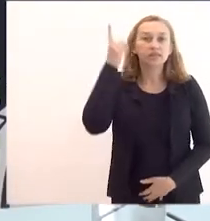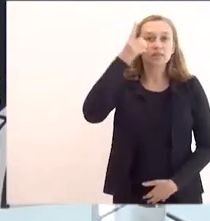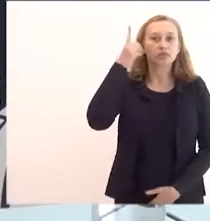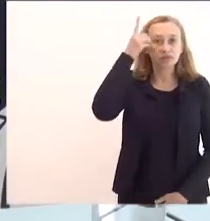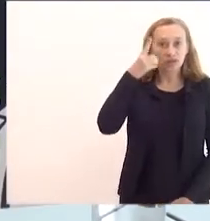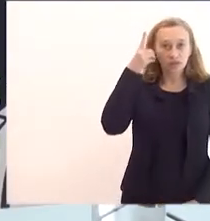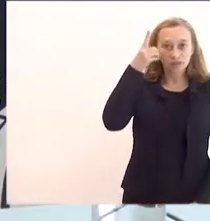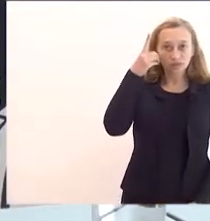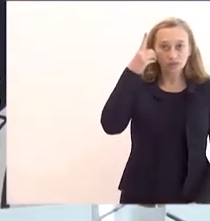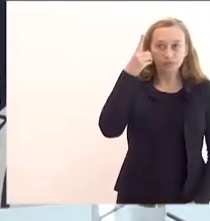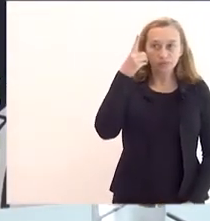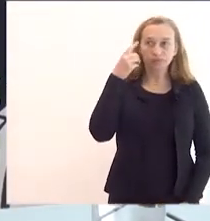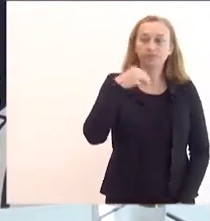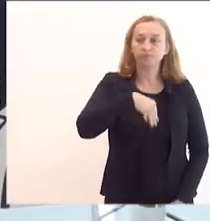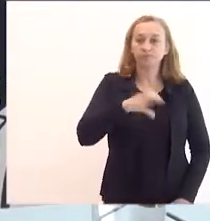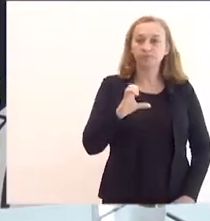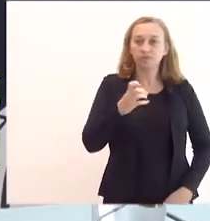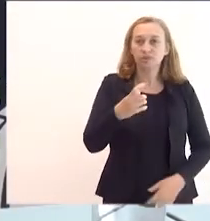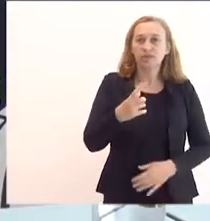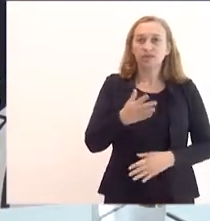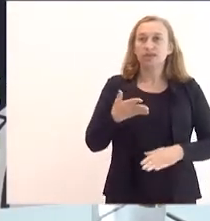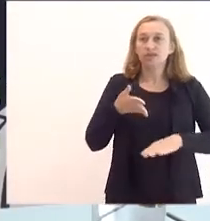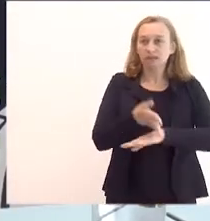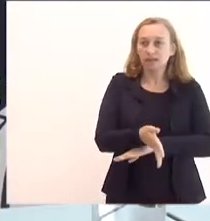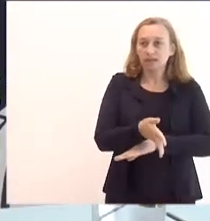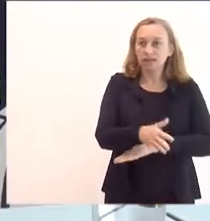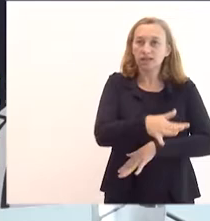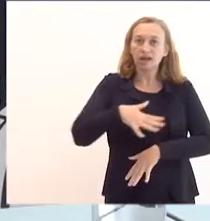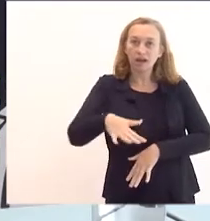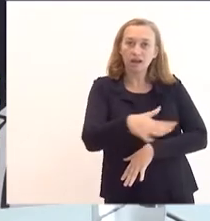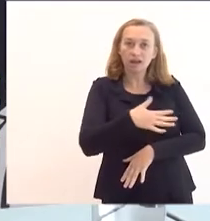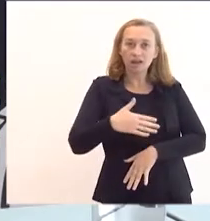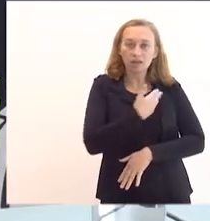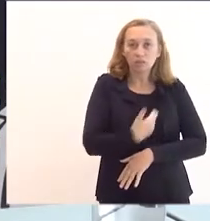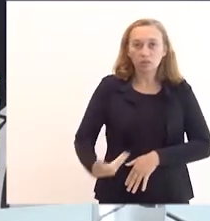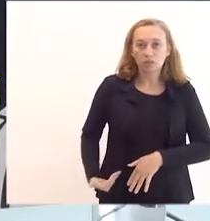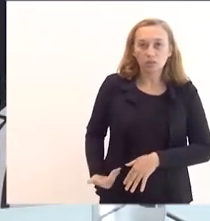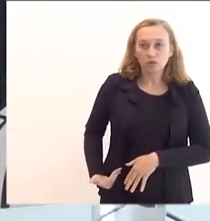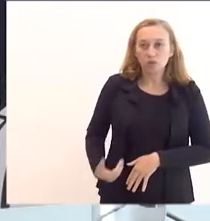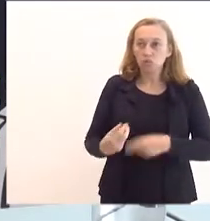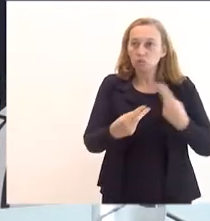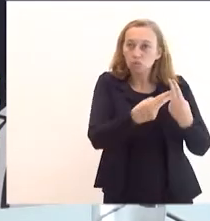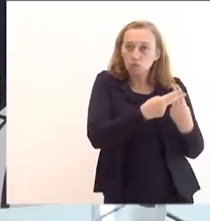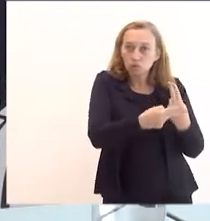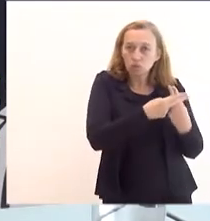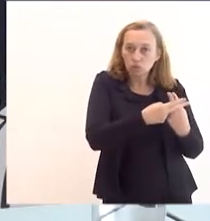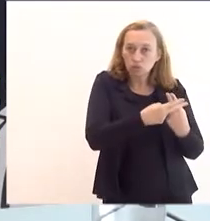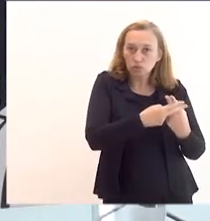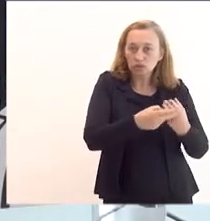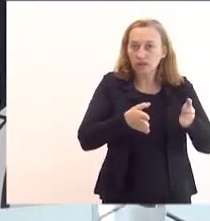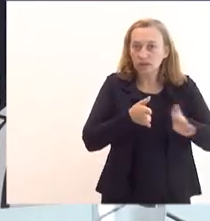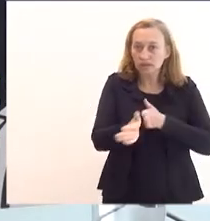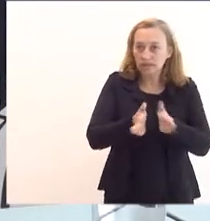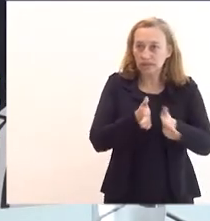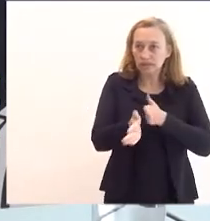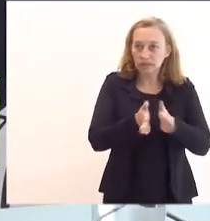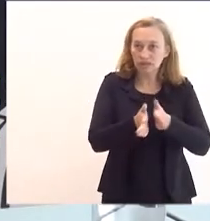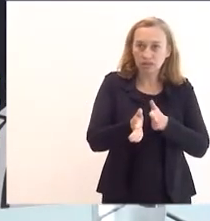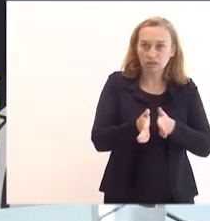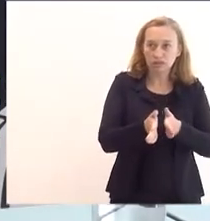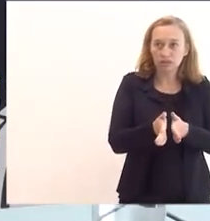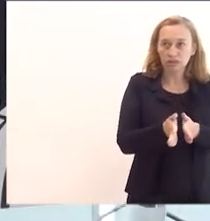na rede pública, no SUS, exatamente para dar acesso aos mesmos